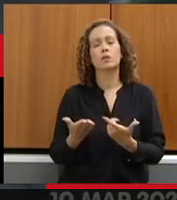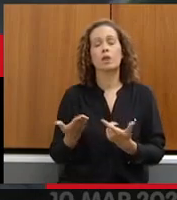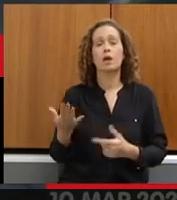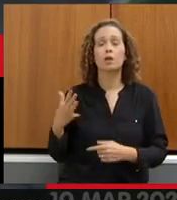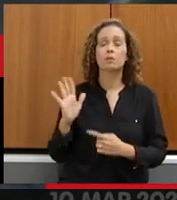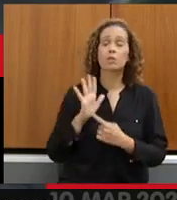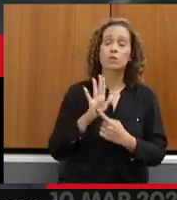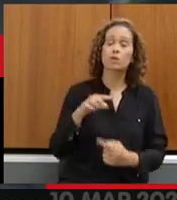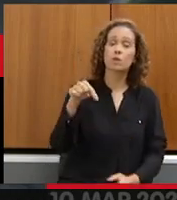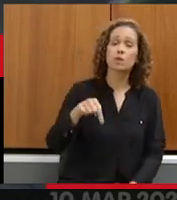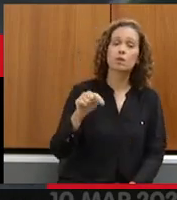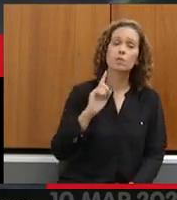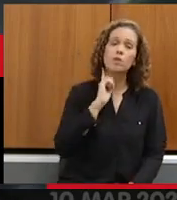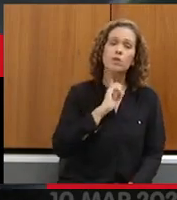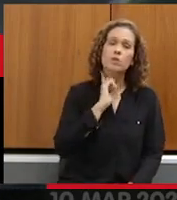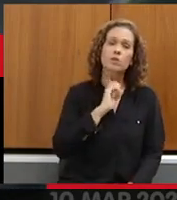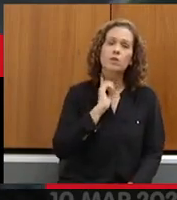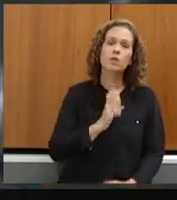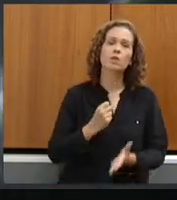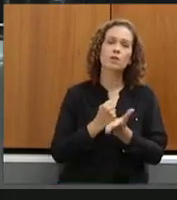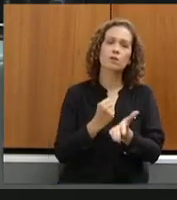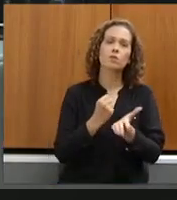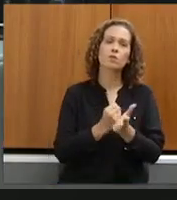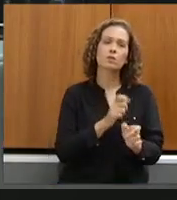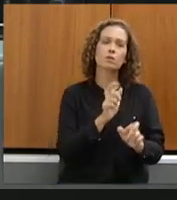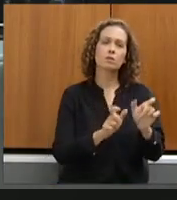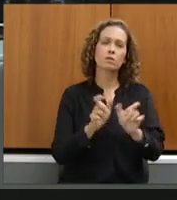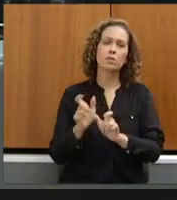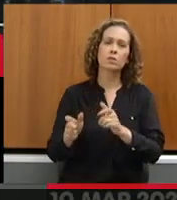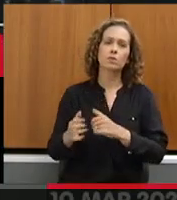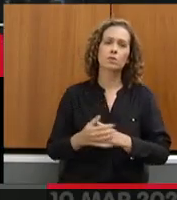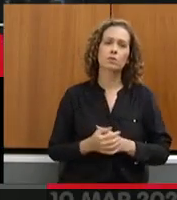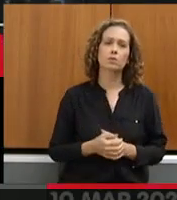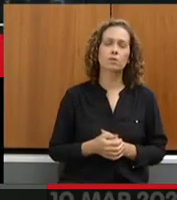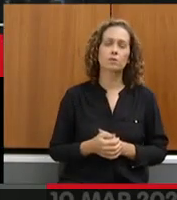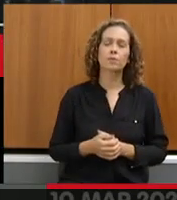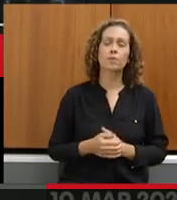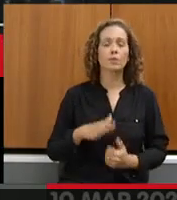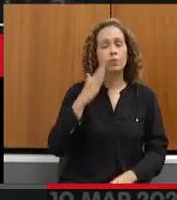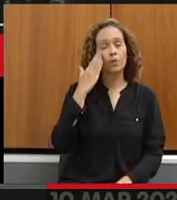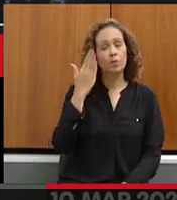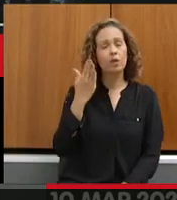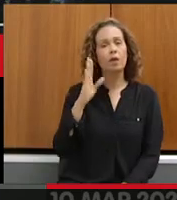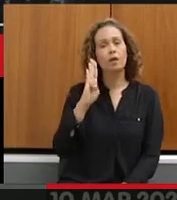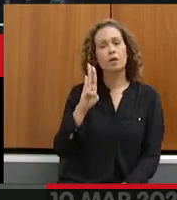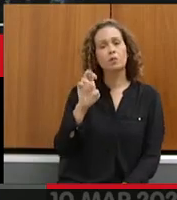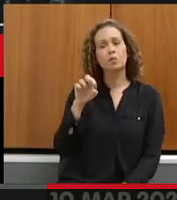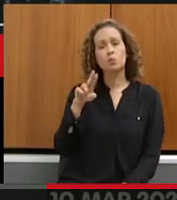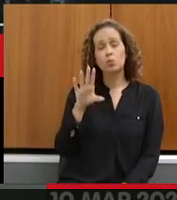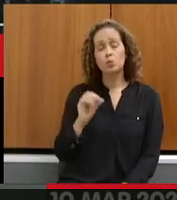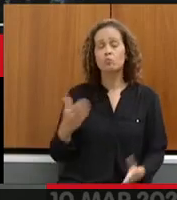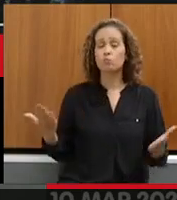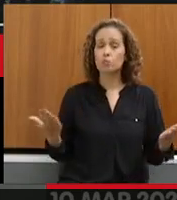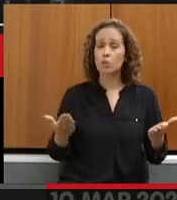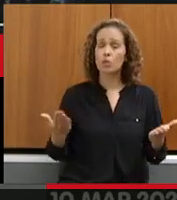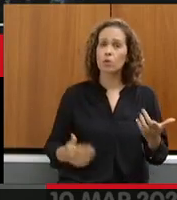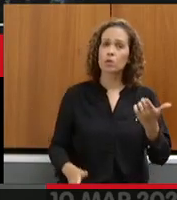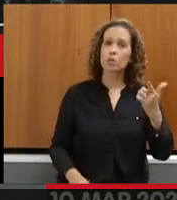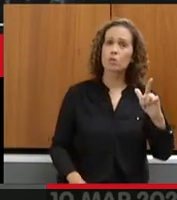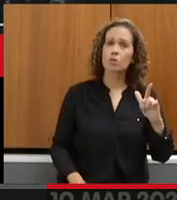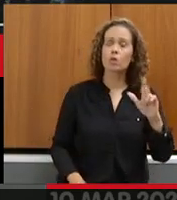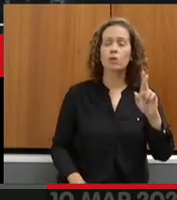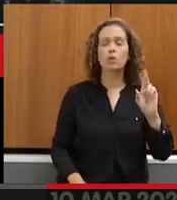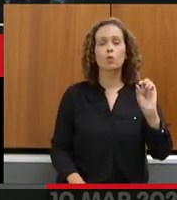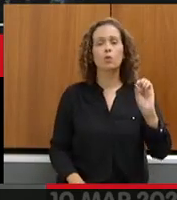e ajudando os mineiros é muito obrigado obrigado Deputado Bruno engler vamos passar agora a palavra a deputada